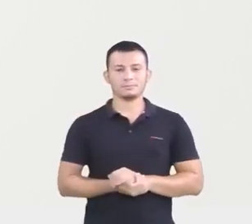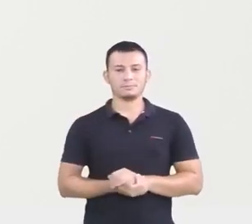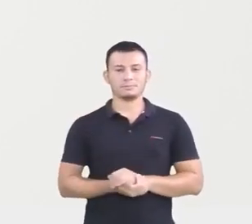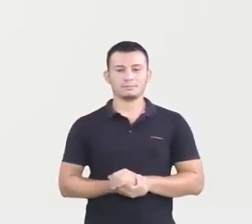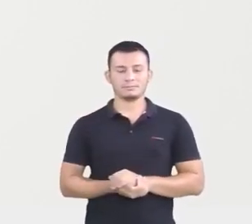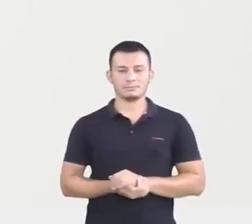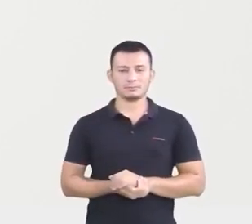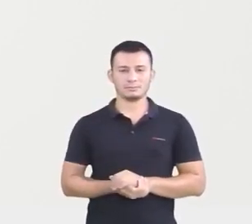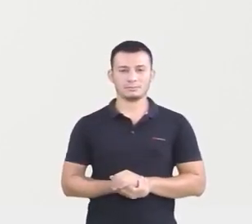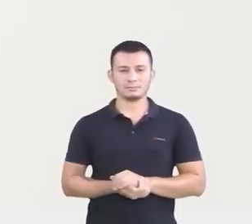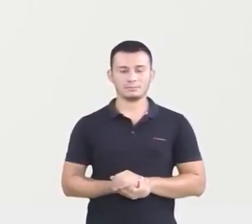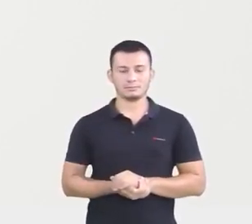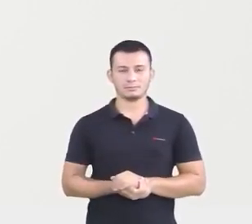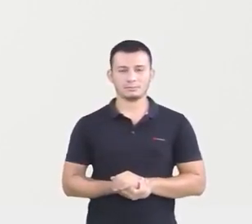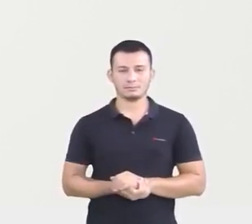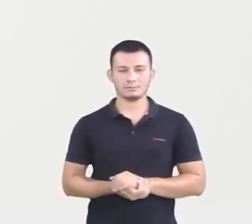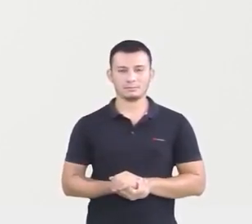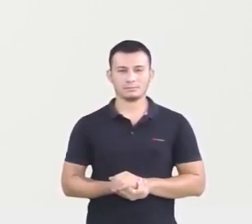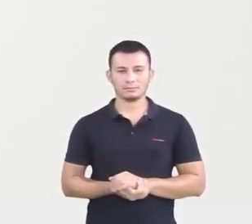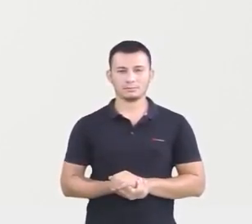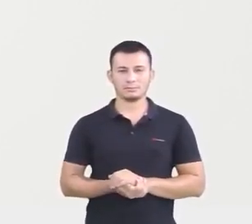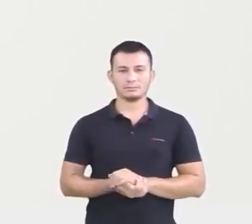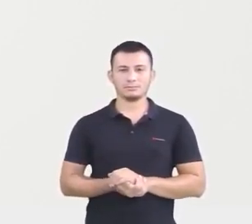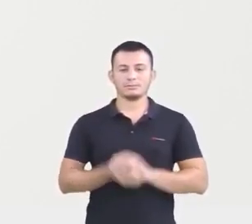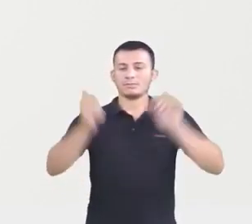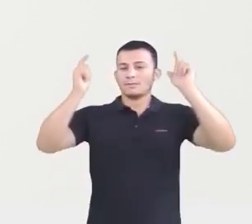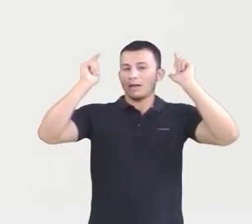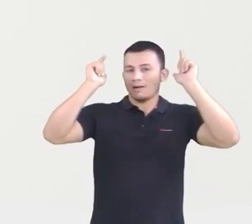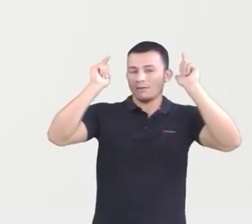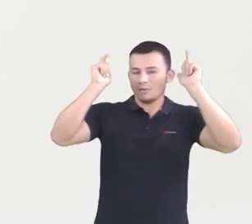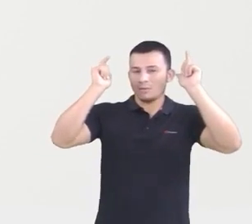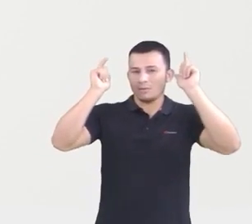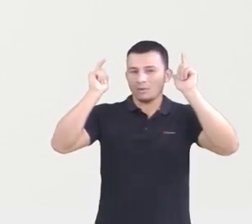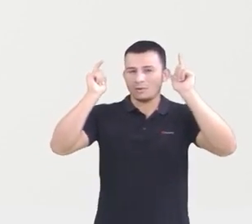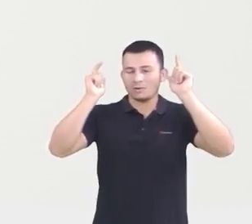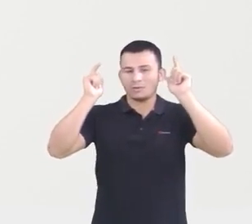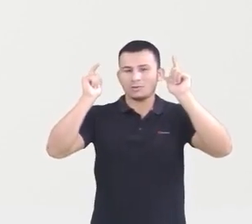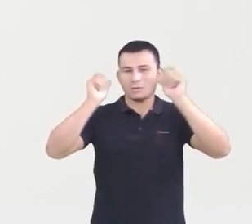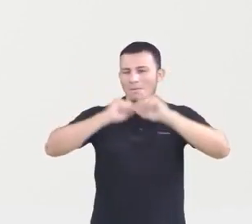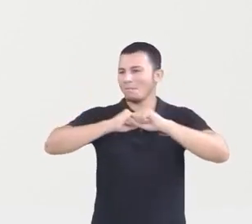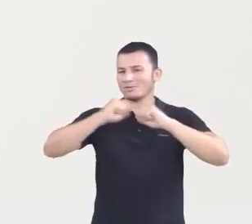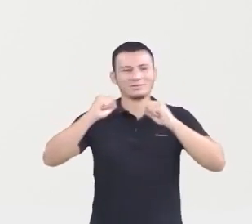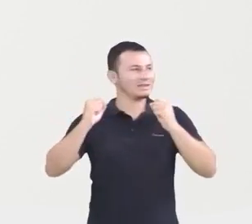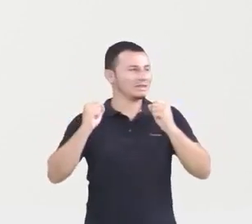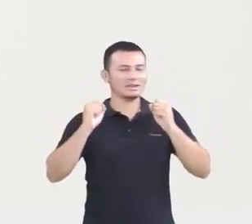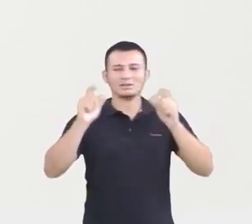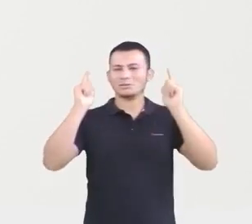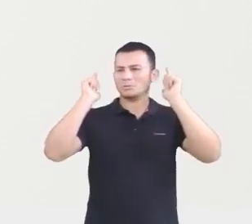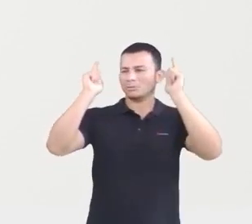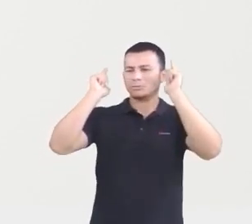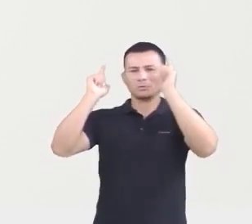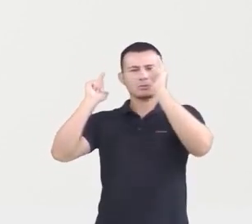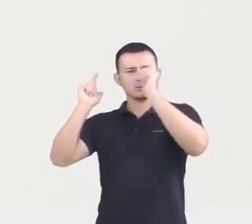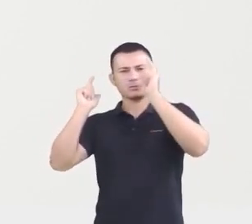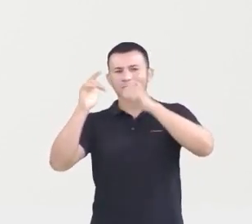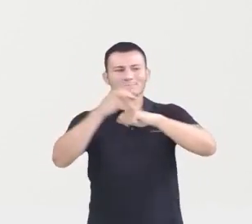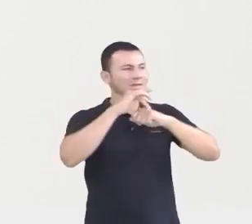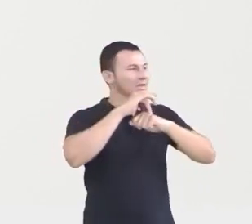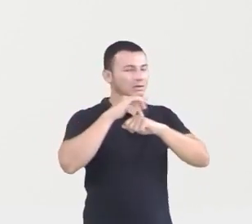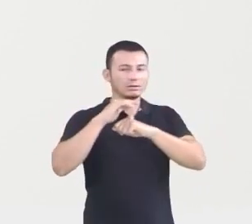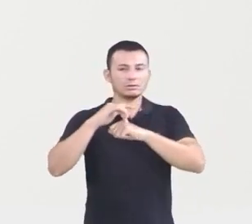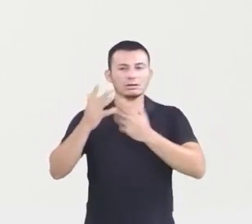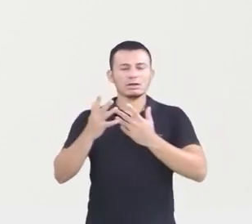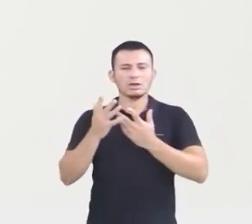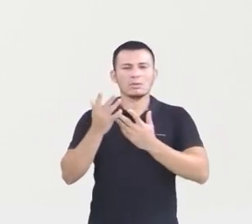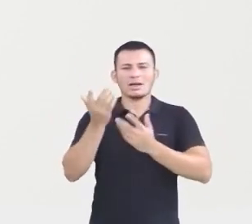Como aqui novamente, vivendo aventuras impossíveis e absurdas, Alice. Então, fica uma coisa